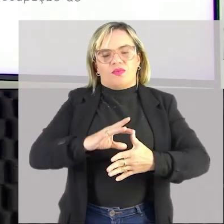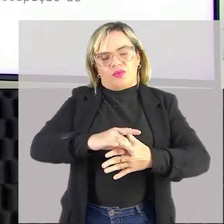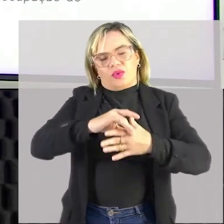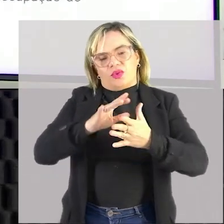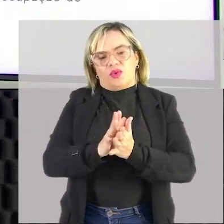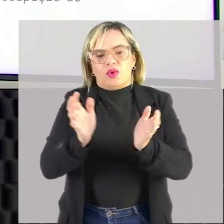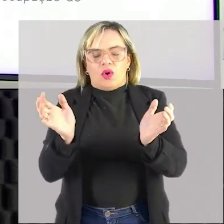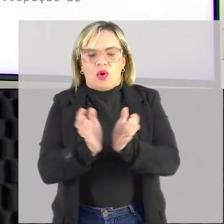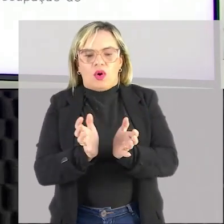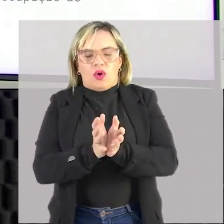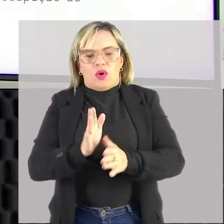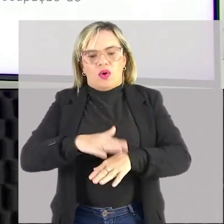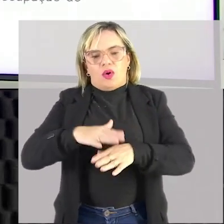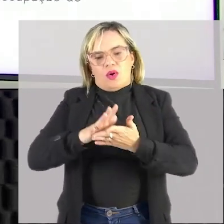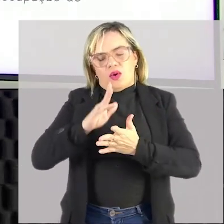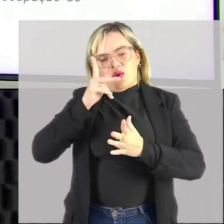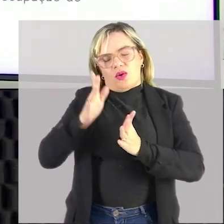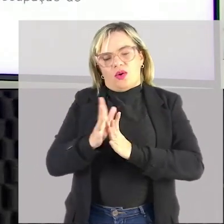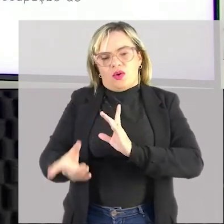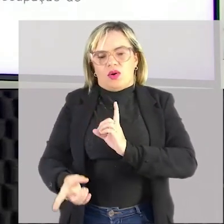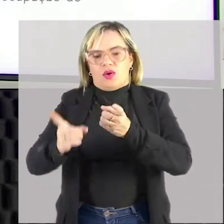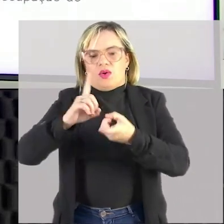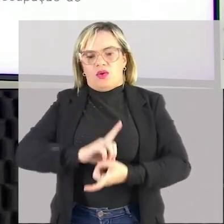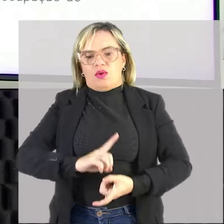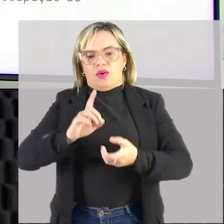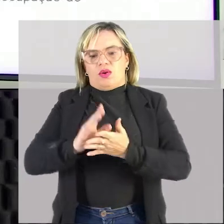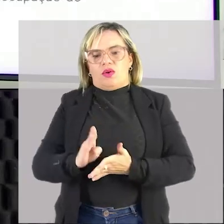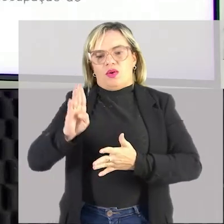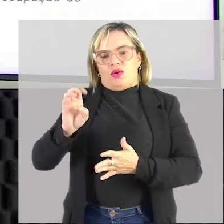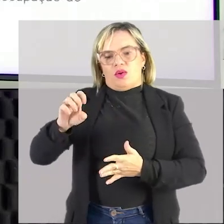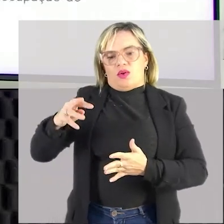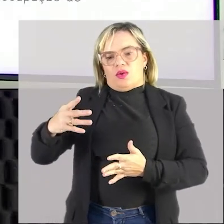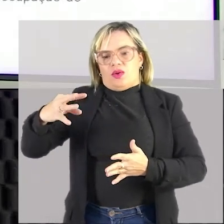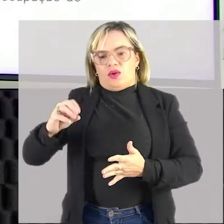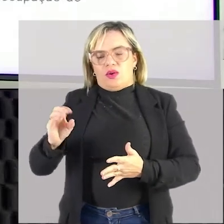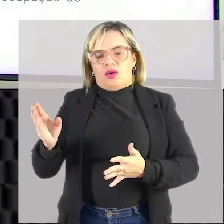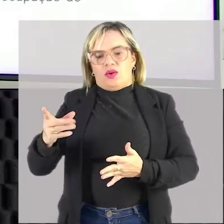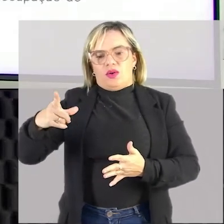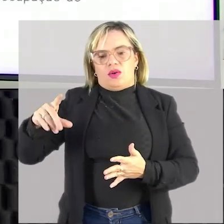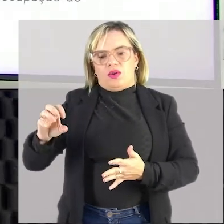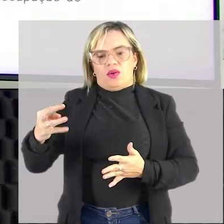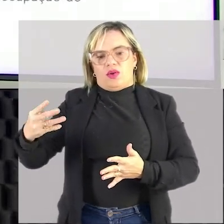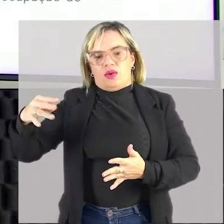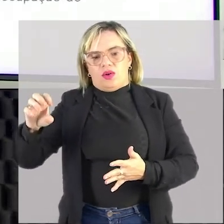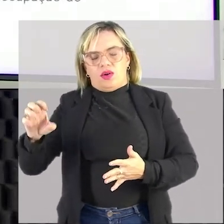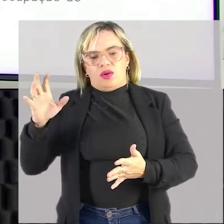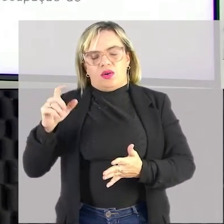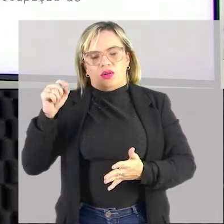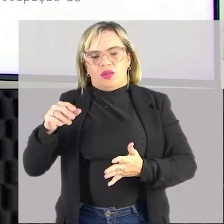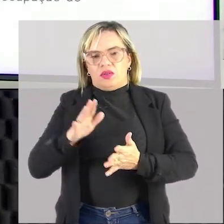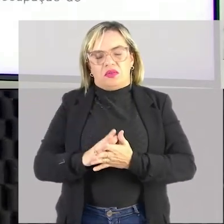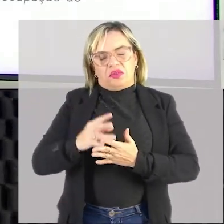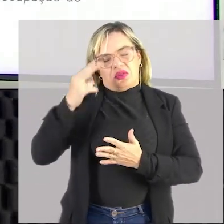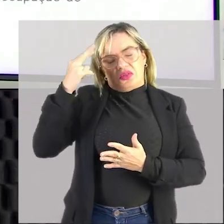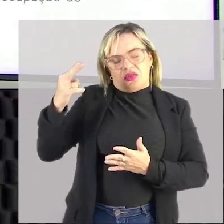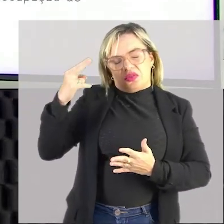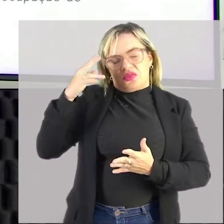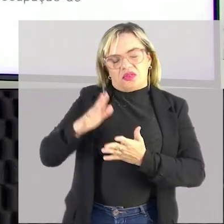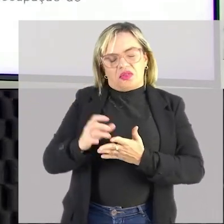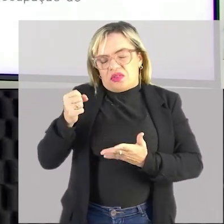a cidade de Grajaú, era contrário a Benedito Leite, então, era aquela história de deixar com que acontecesse. E